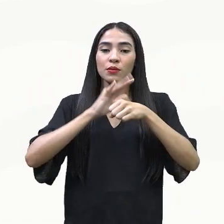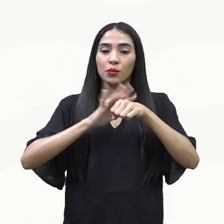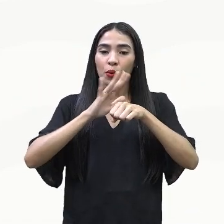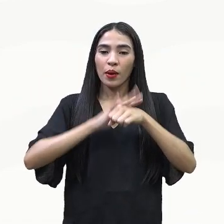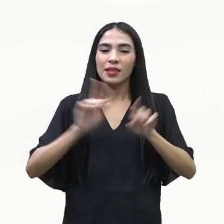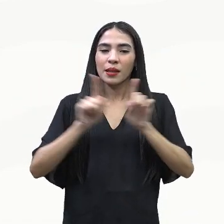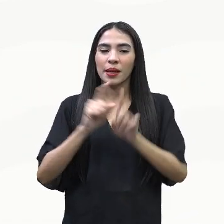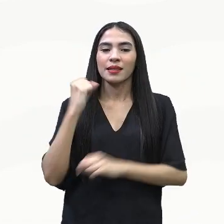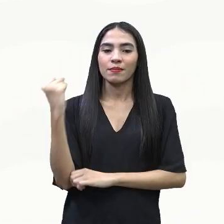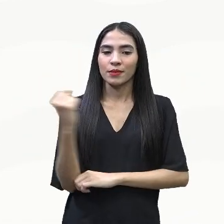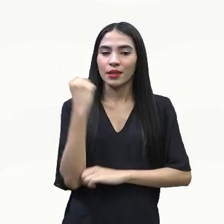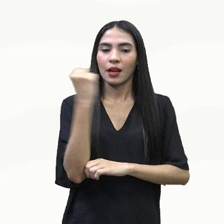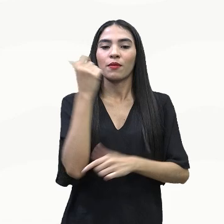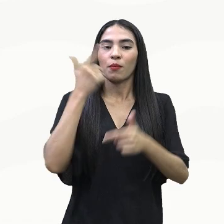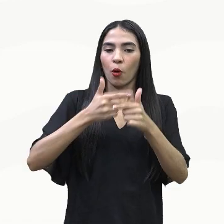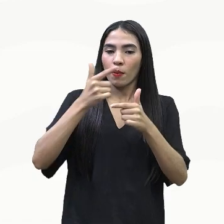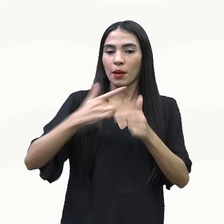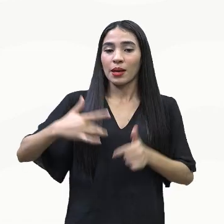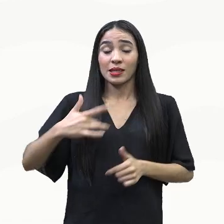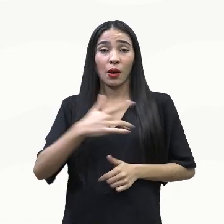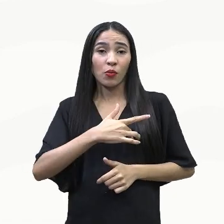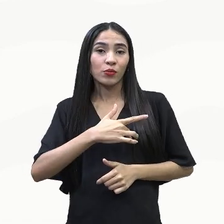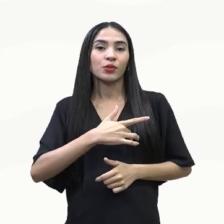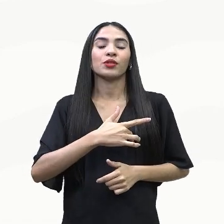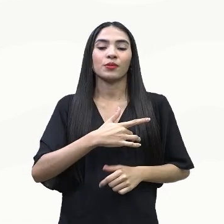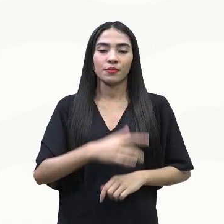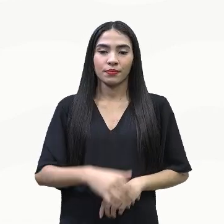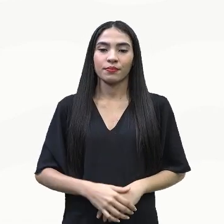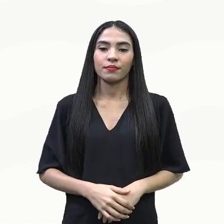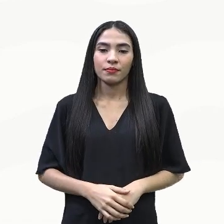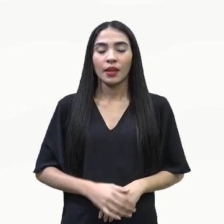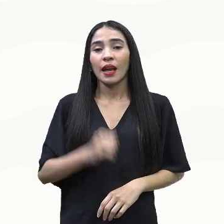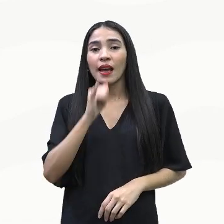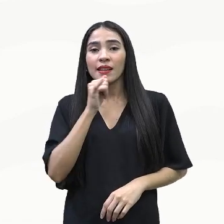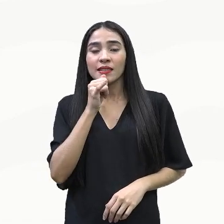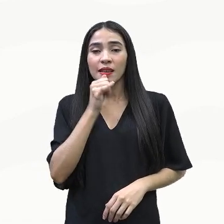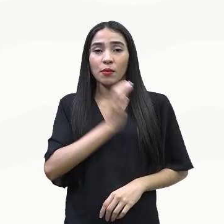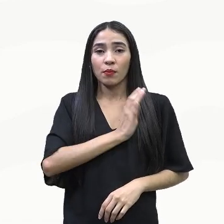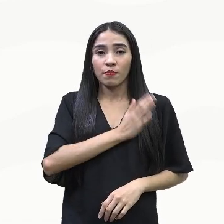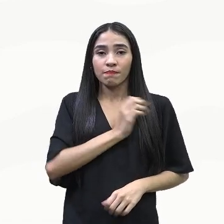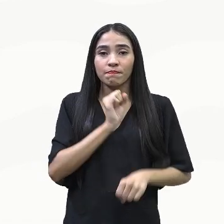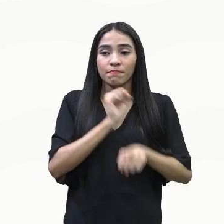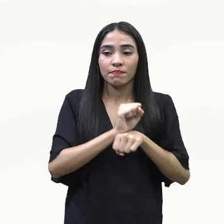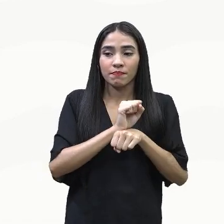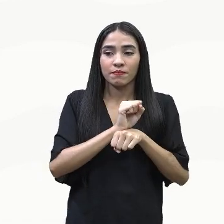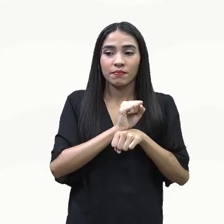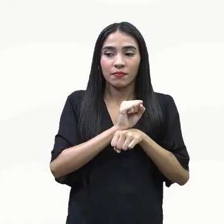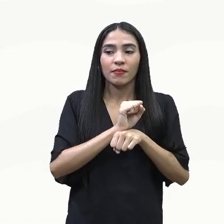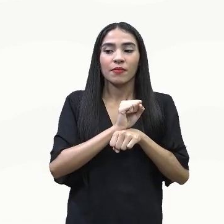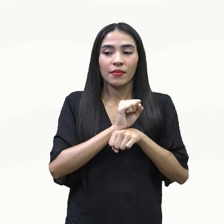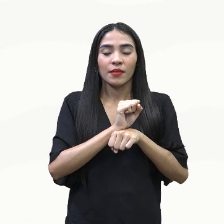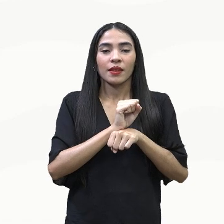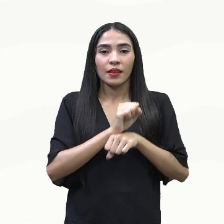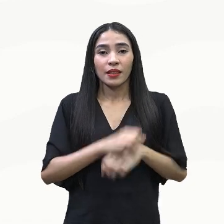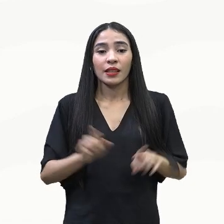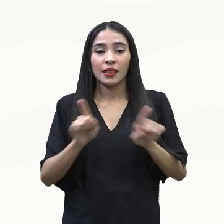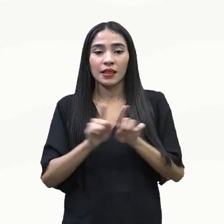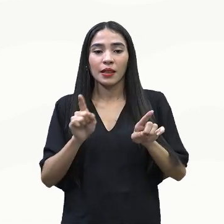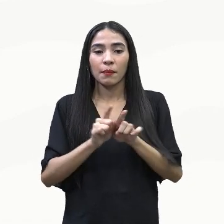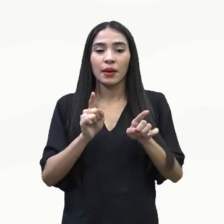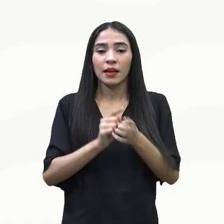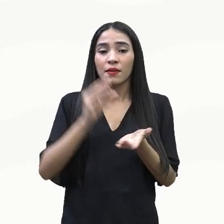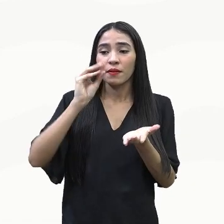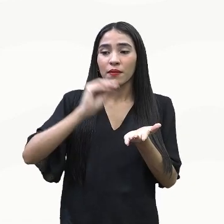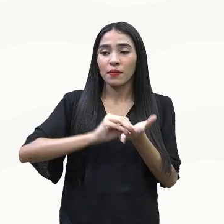graves complicações à saúde da pessoa, do indivíduo, como, por exemplo, o infarto. insuficiência